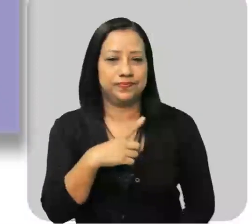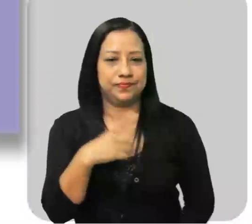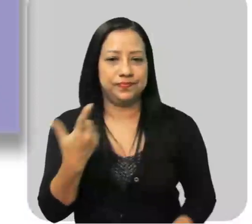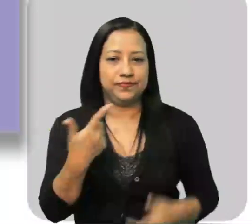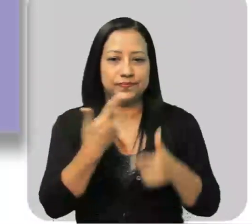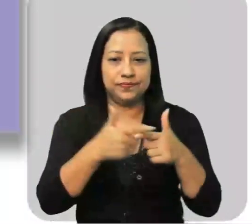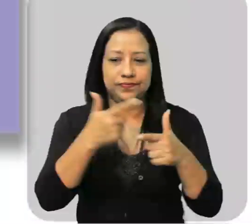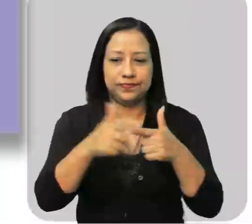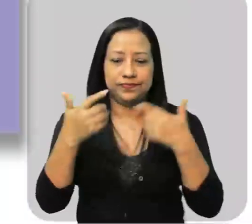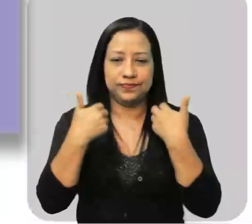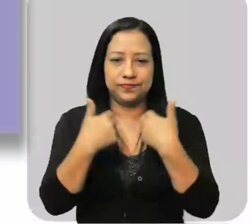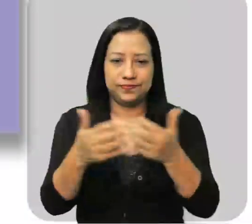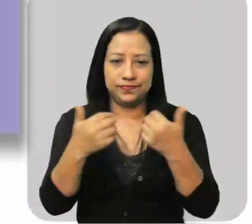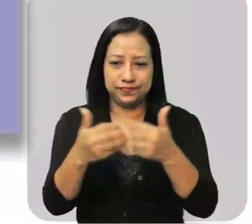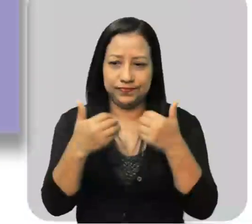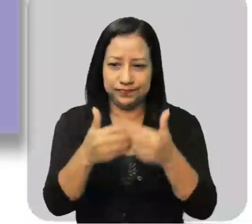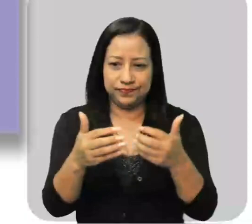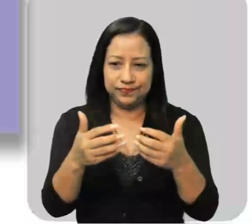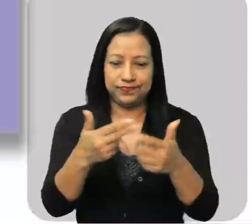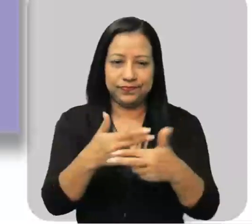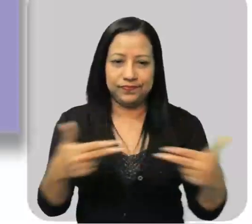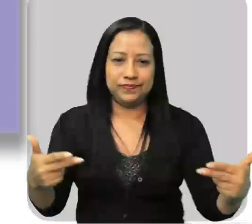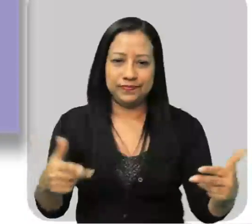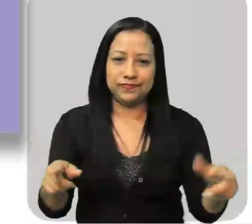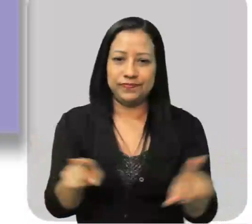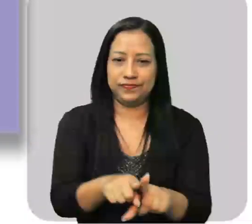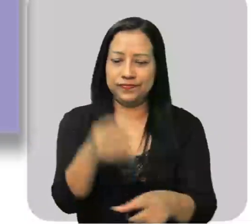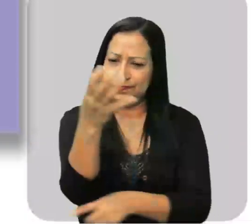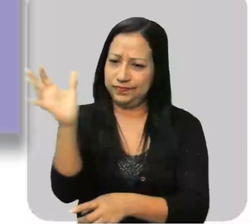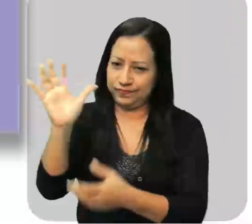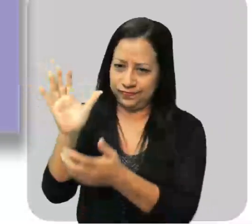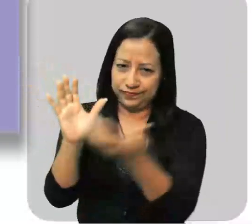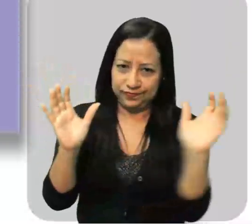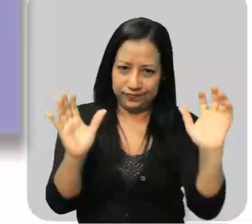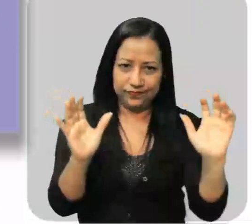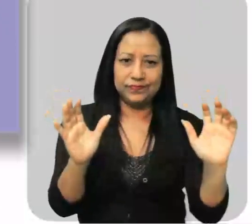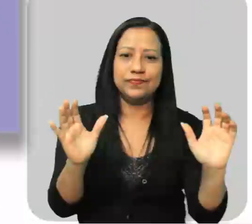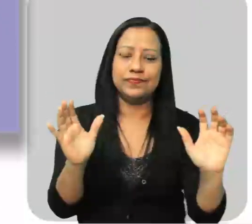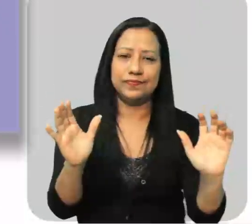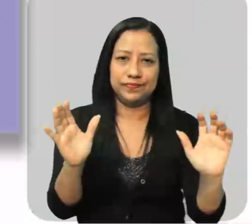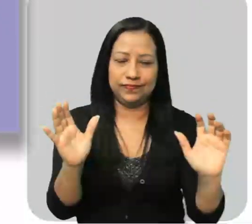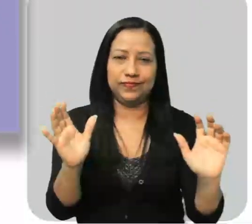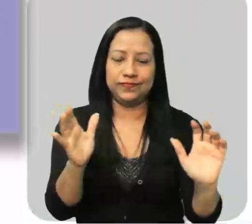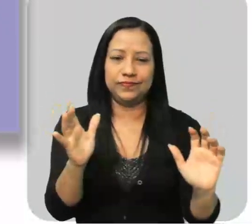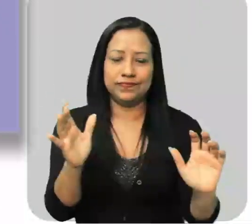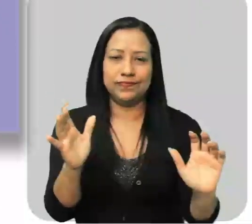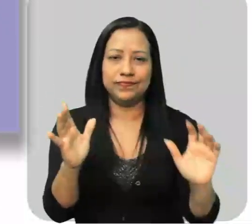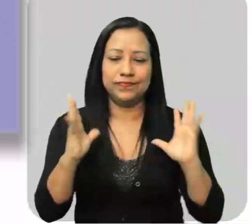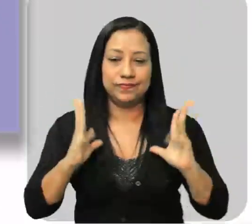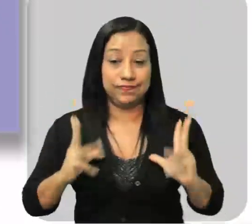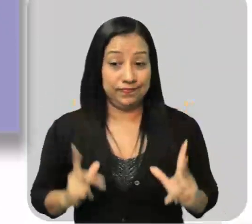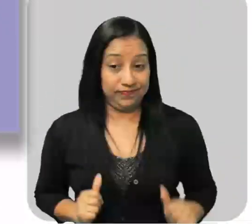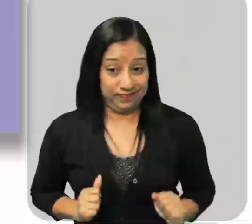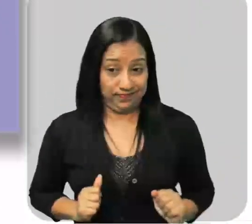Brasil, parte 3. A questão dos transportes, a questão do meio